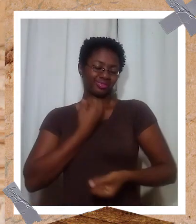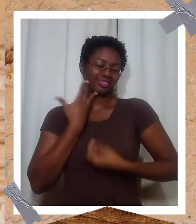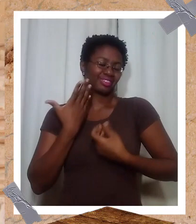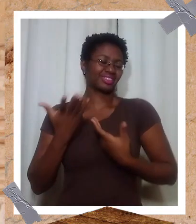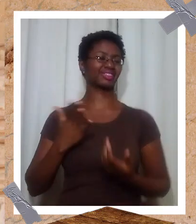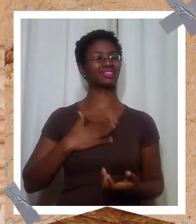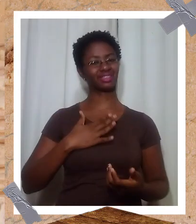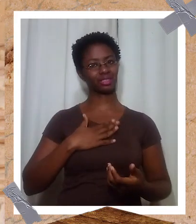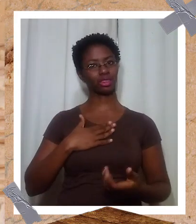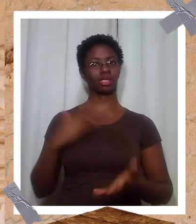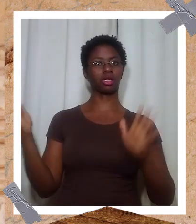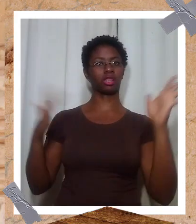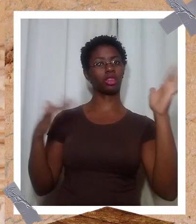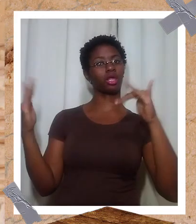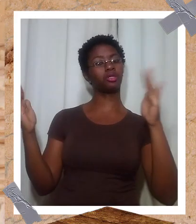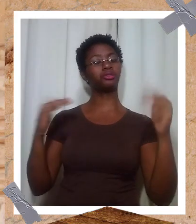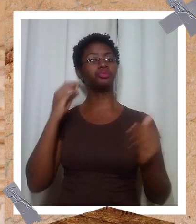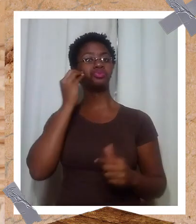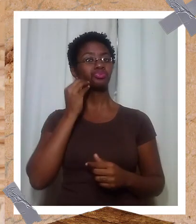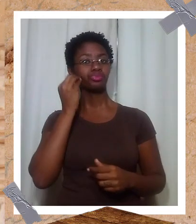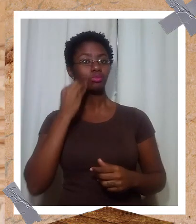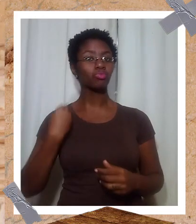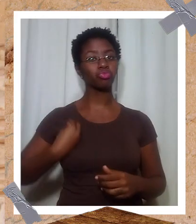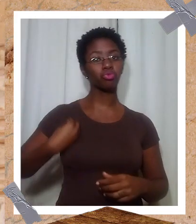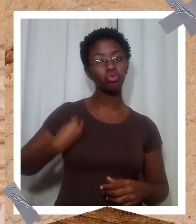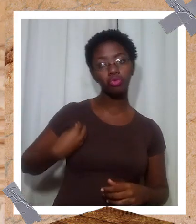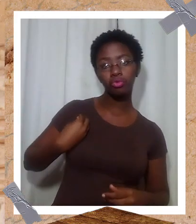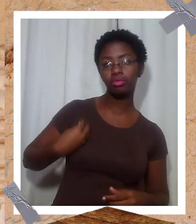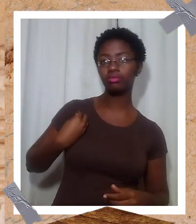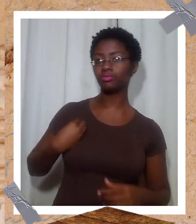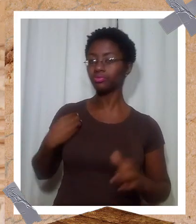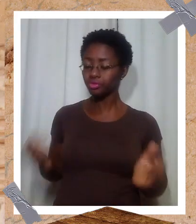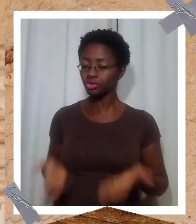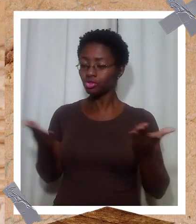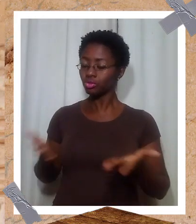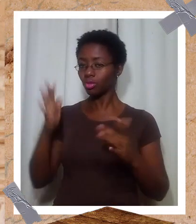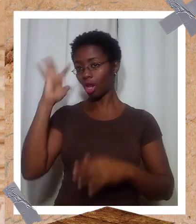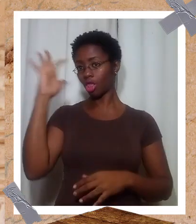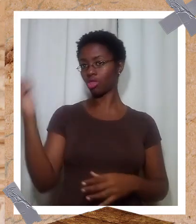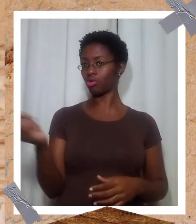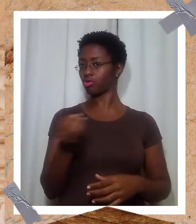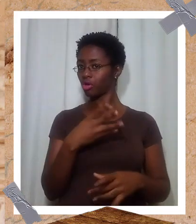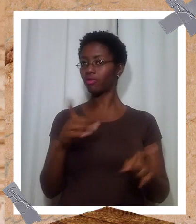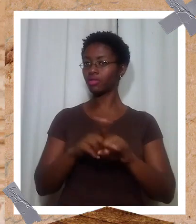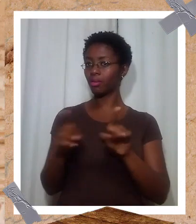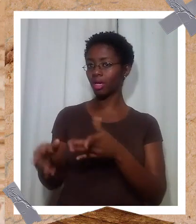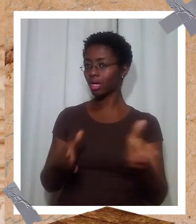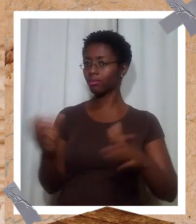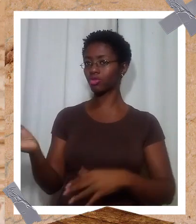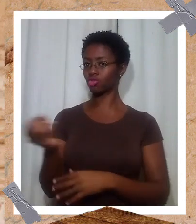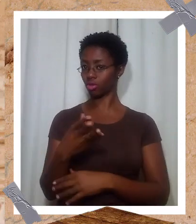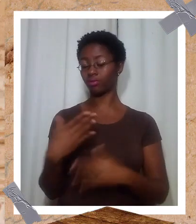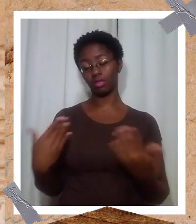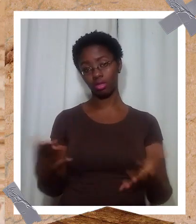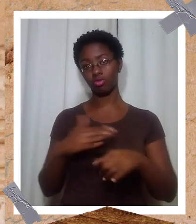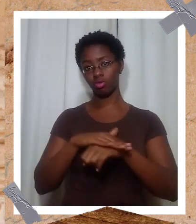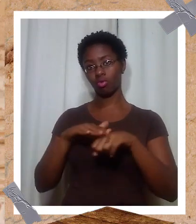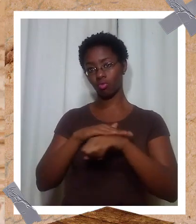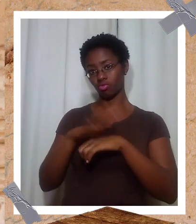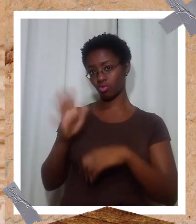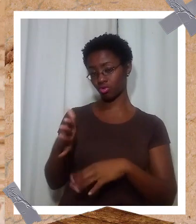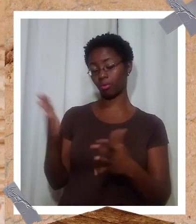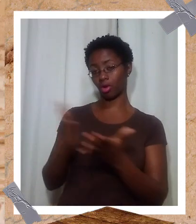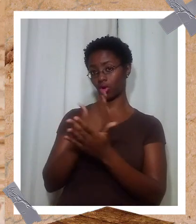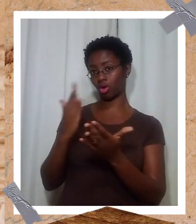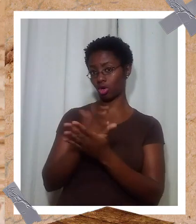tantas experiências, vivências que impulsionam mais sonhos, impulsionam novas trajetórias. Então, a gente conversou aqui sobre o